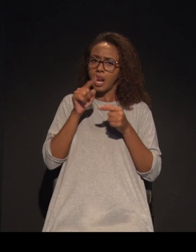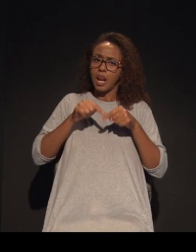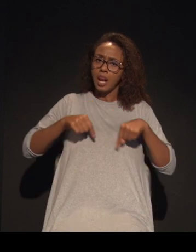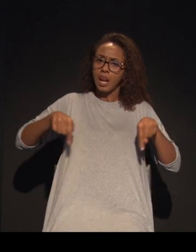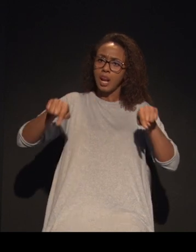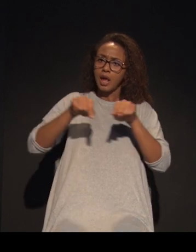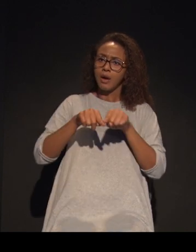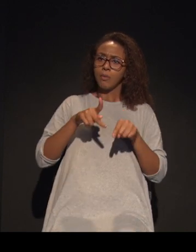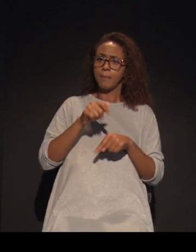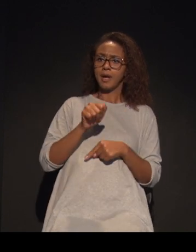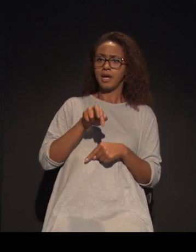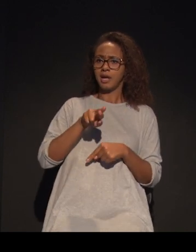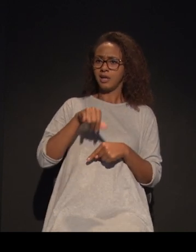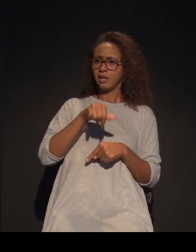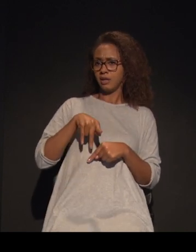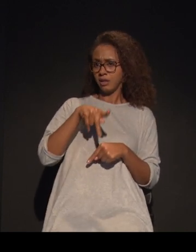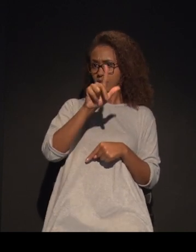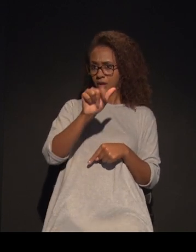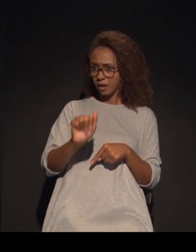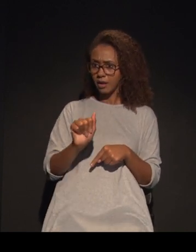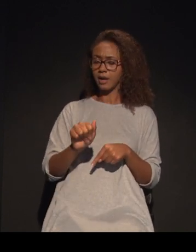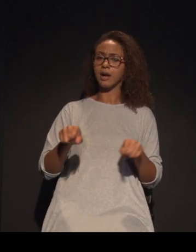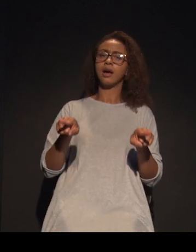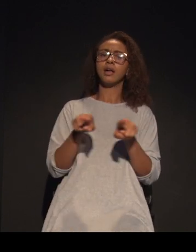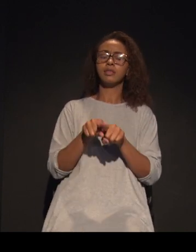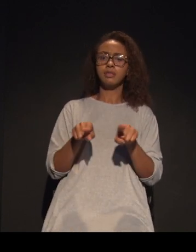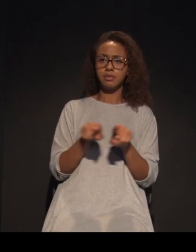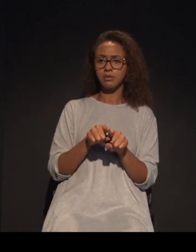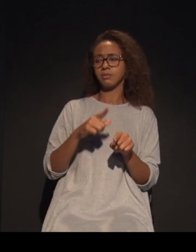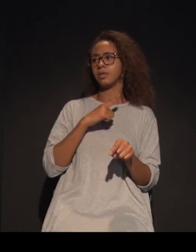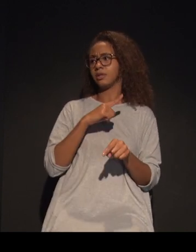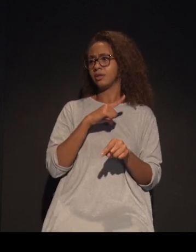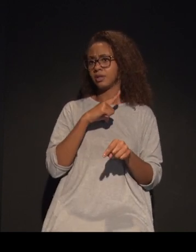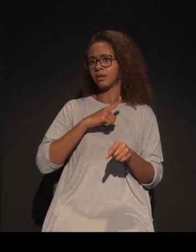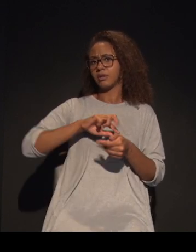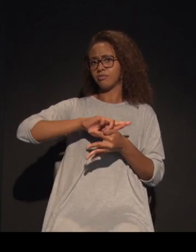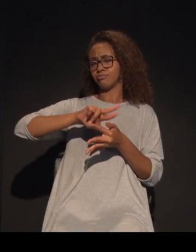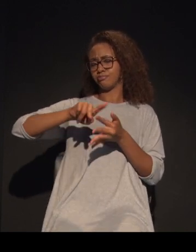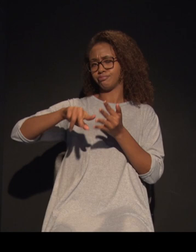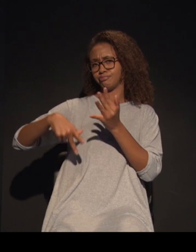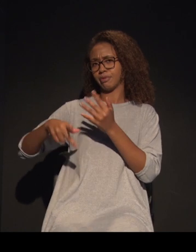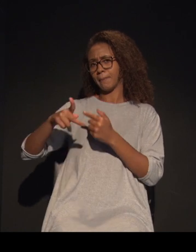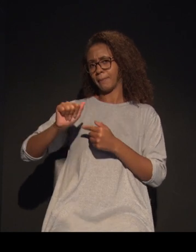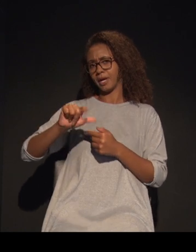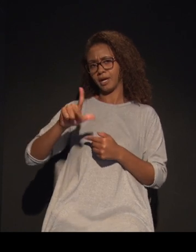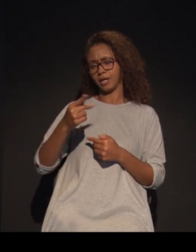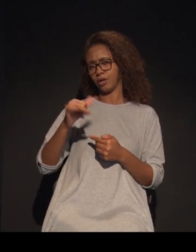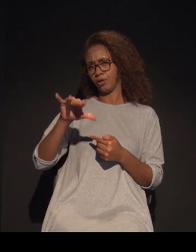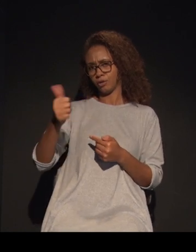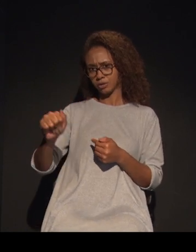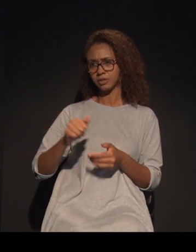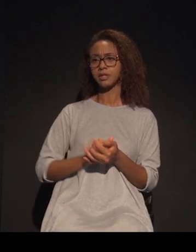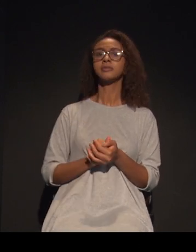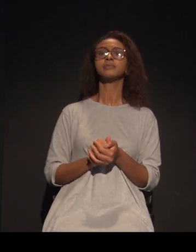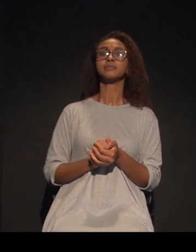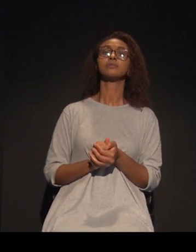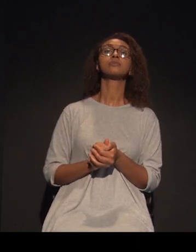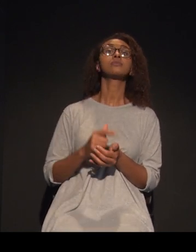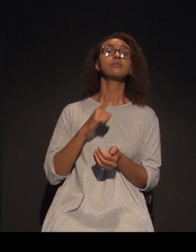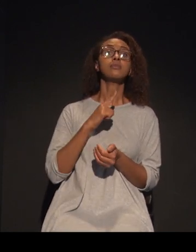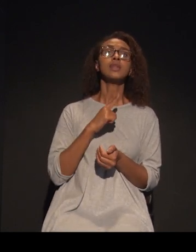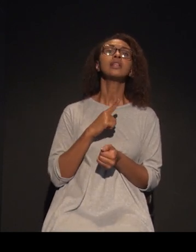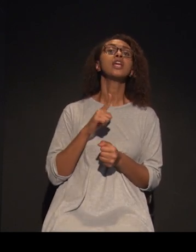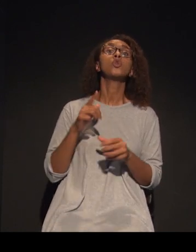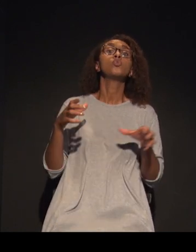abbottabad konya chila terra nova baixa palhaço aí sua maneira conhecido como o genoma de por